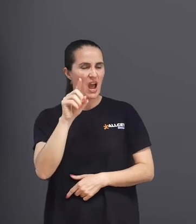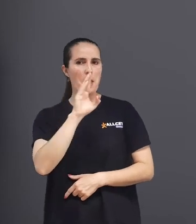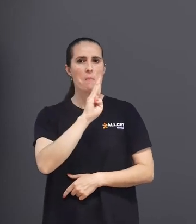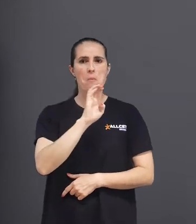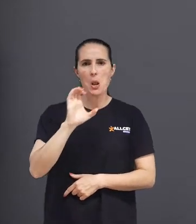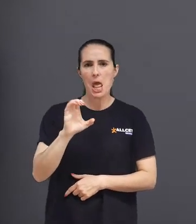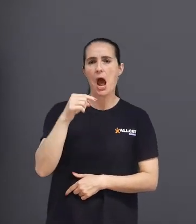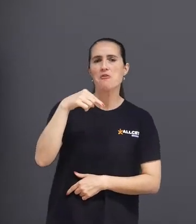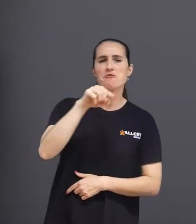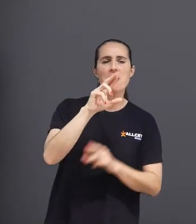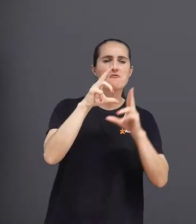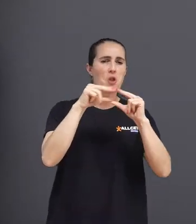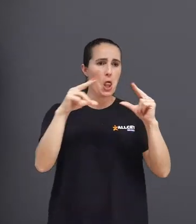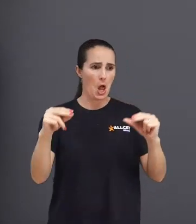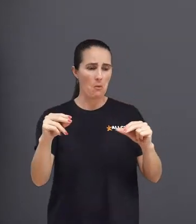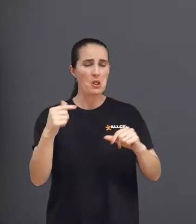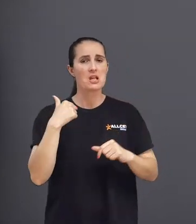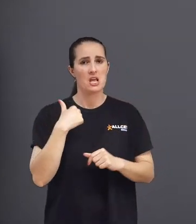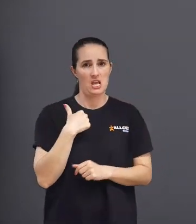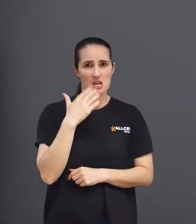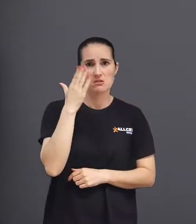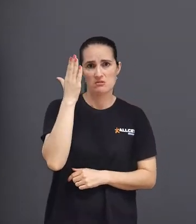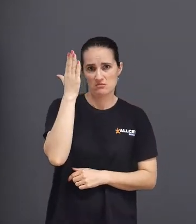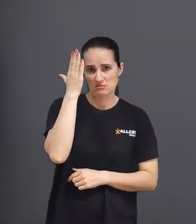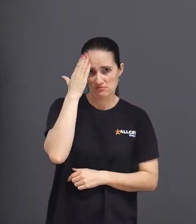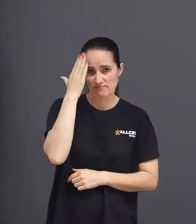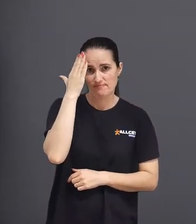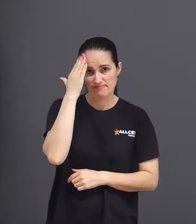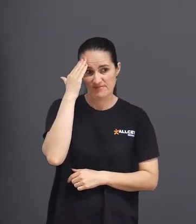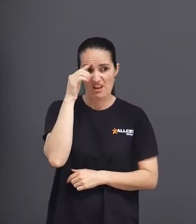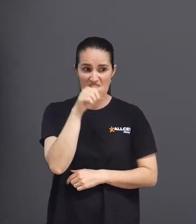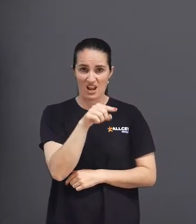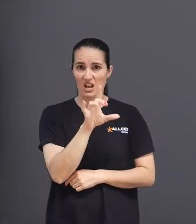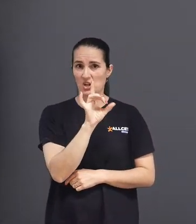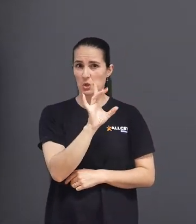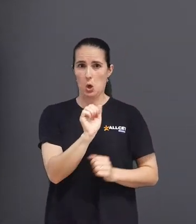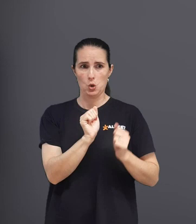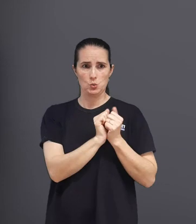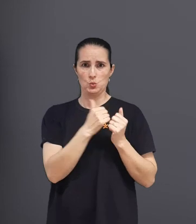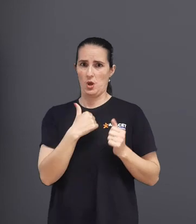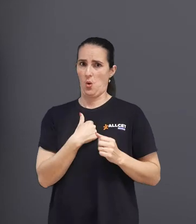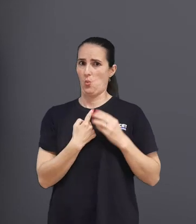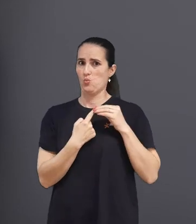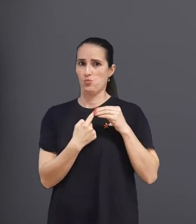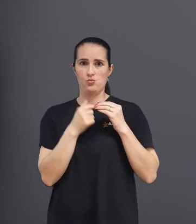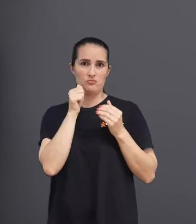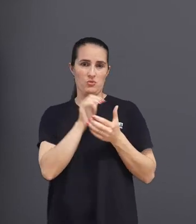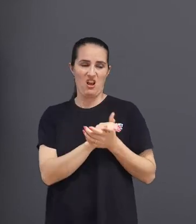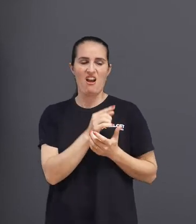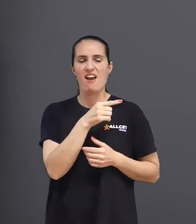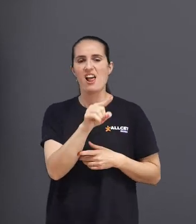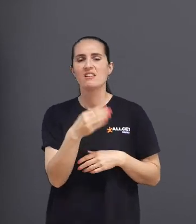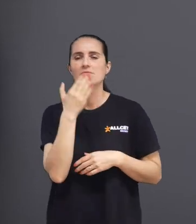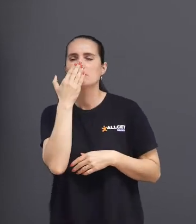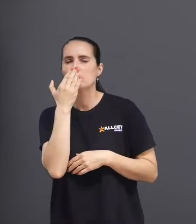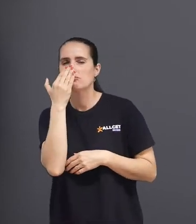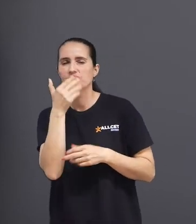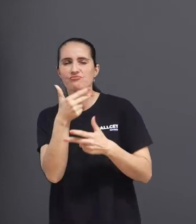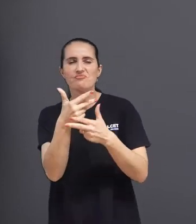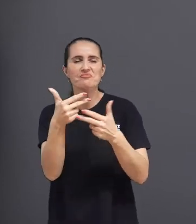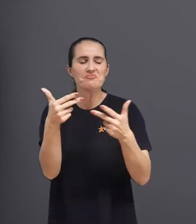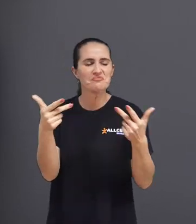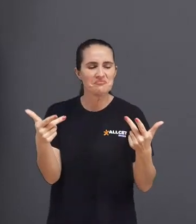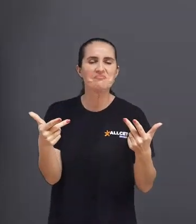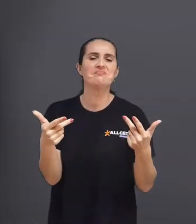conta falsa, sem minha foto, com outro nome, e achei ele lá. Com foto, inclusive, do nosso filho,